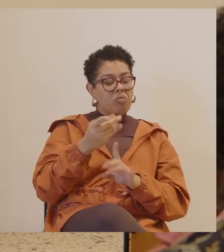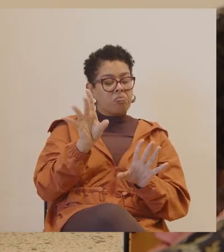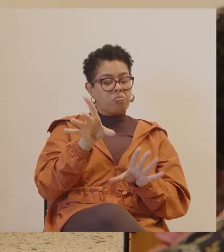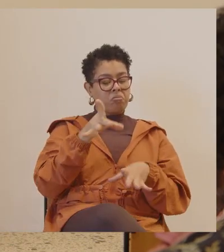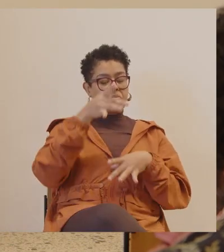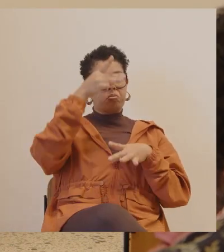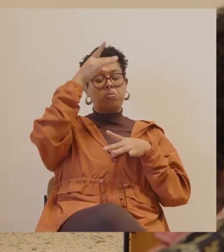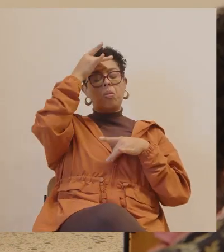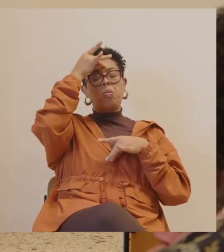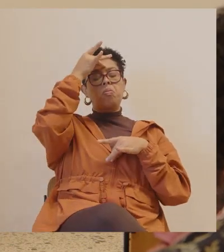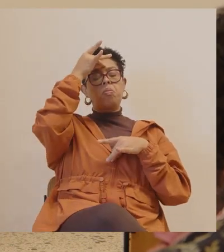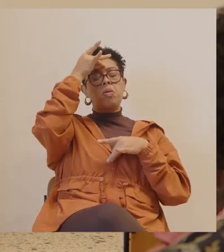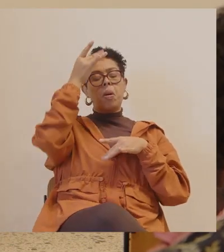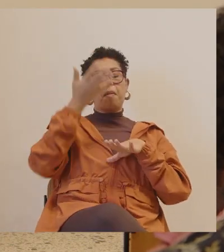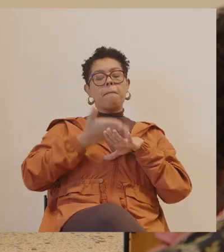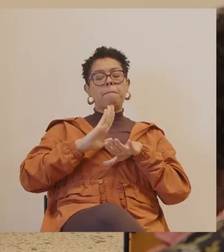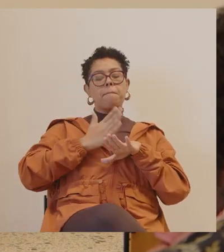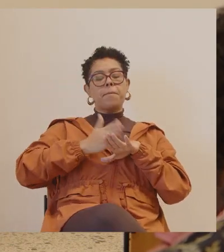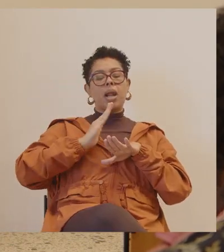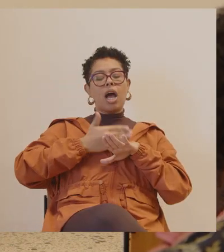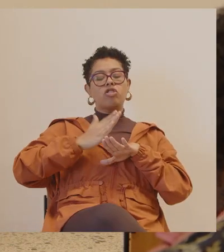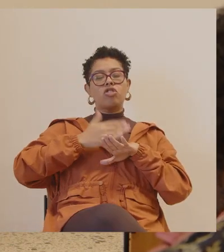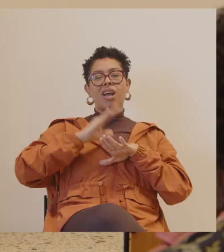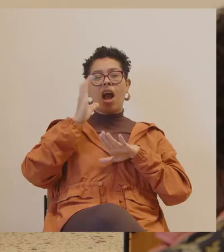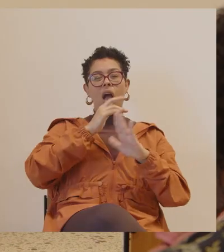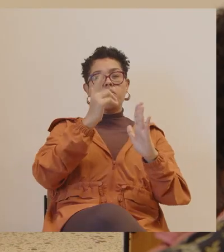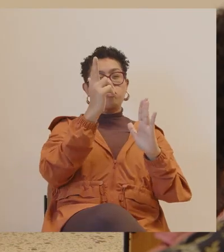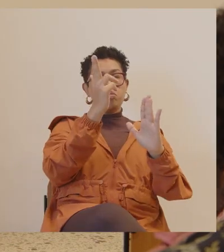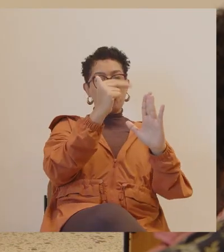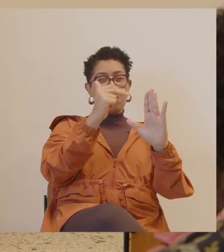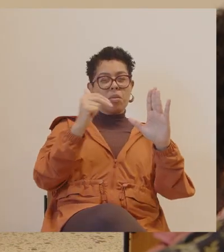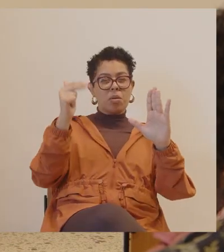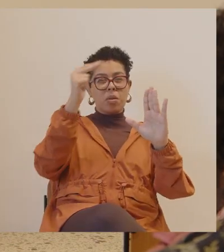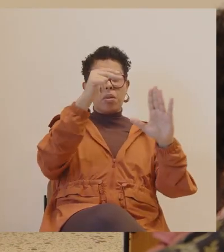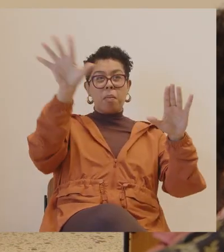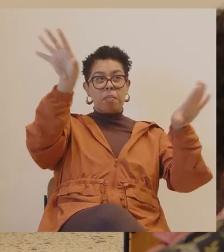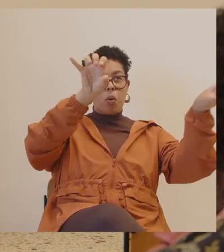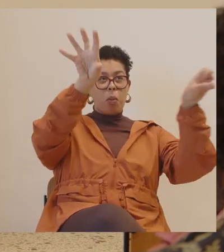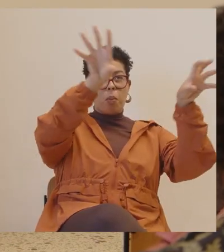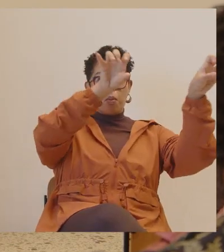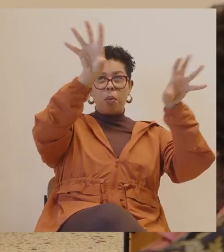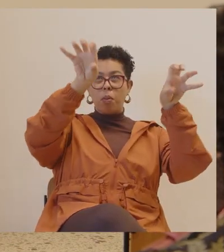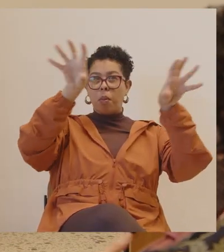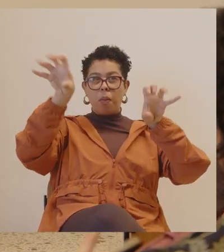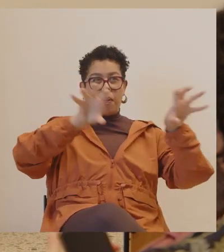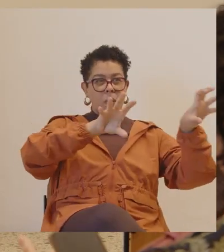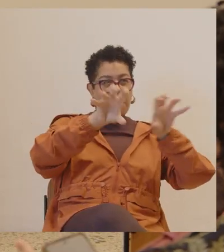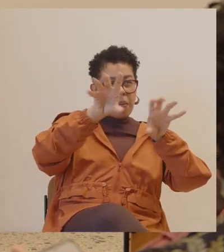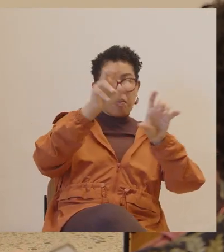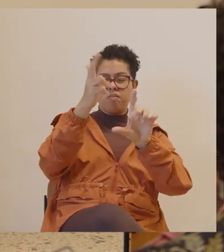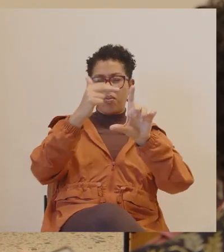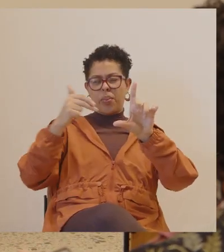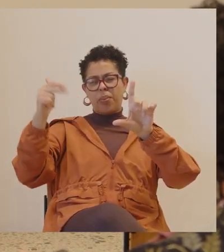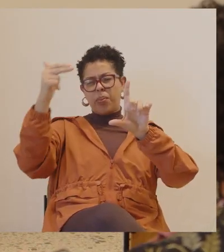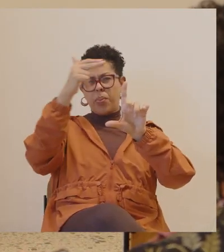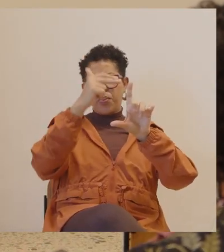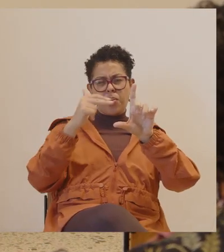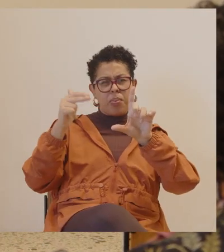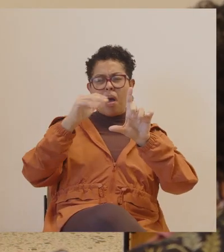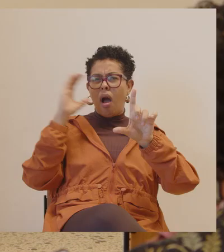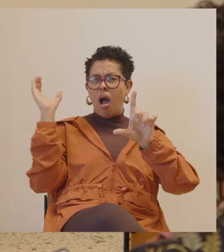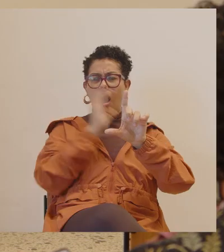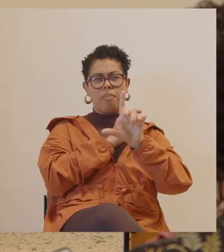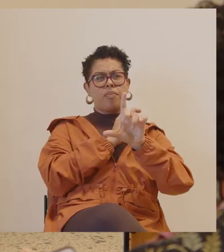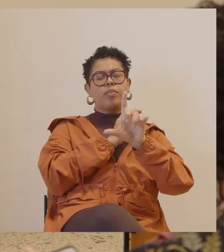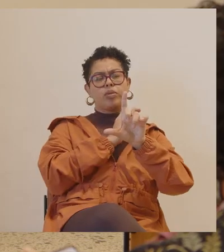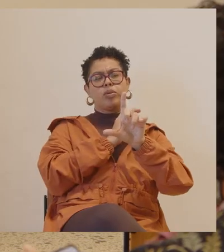de maestria em pintar rapidamente, captar os efeitos atmosféricos e luminosos, né? Então, por